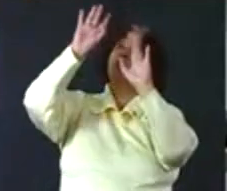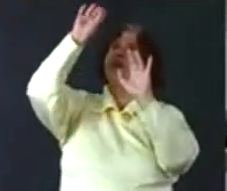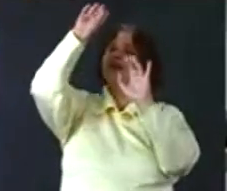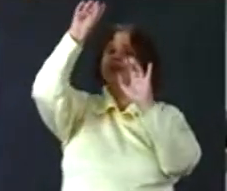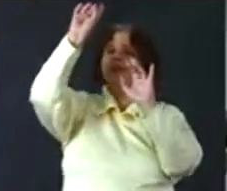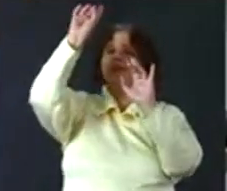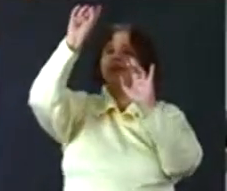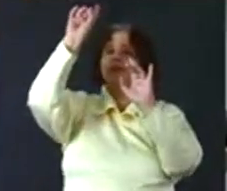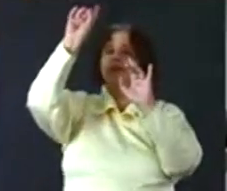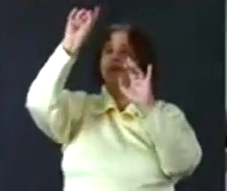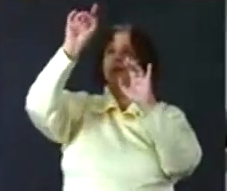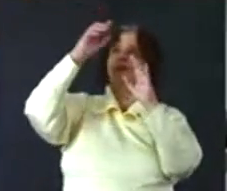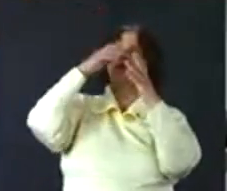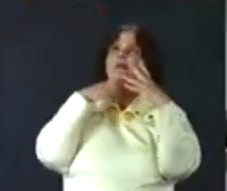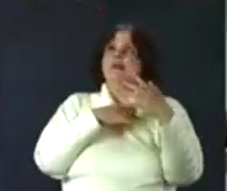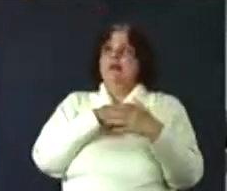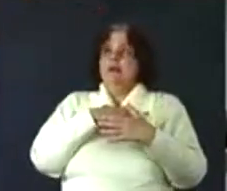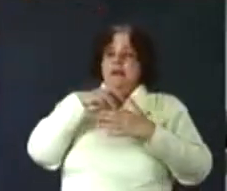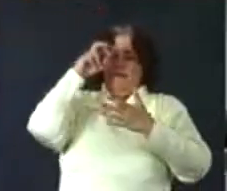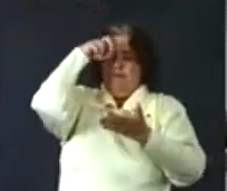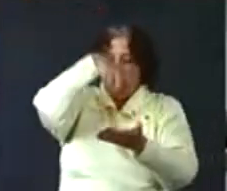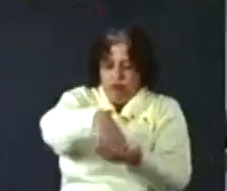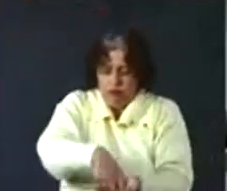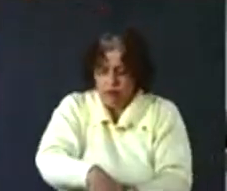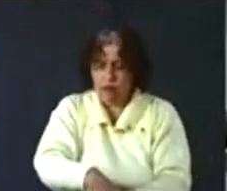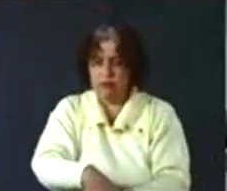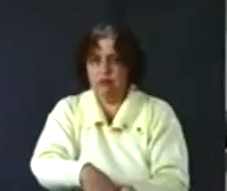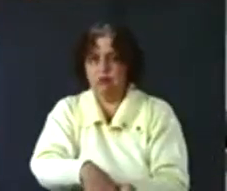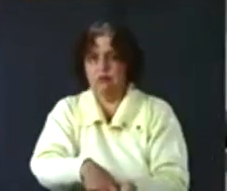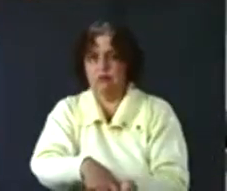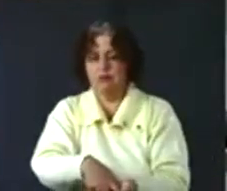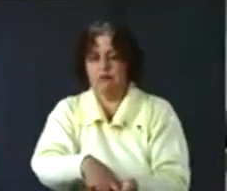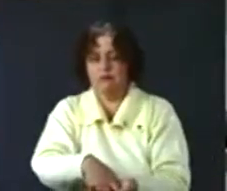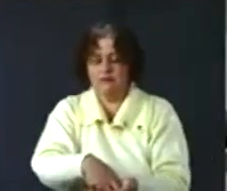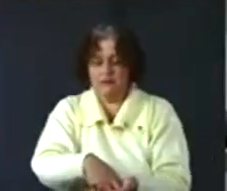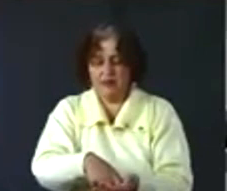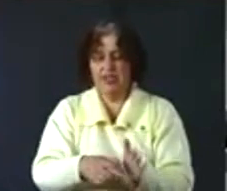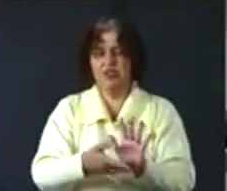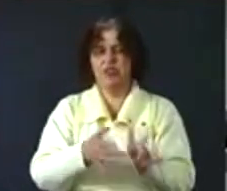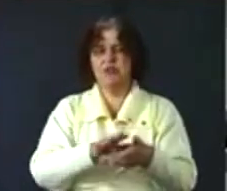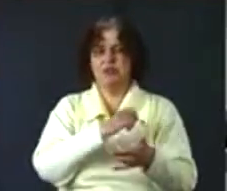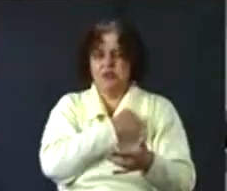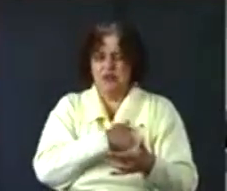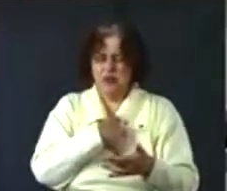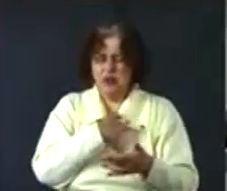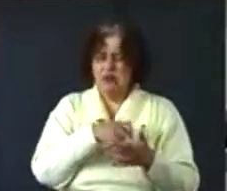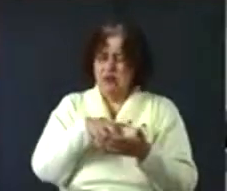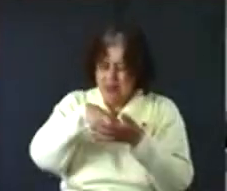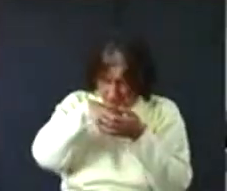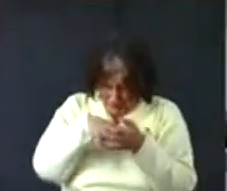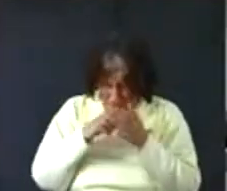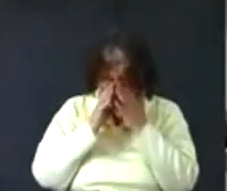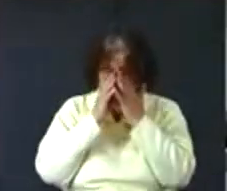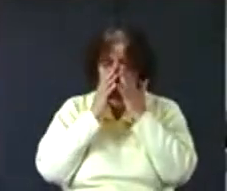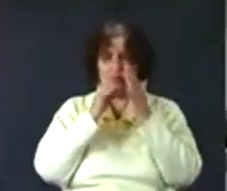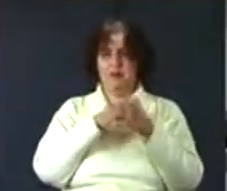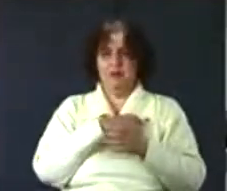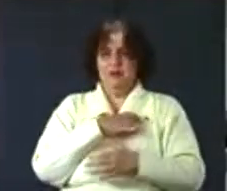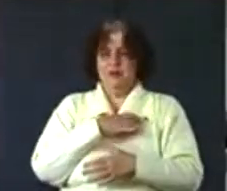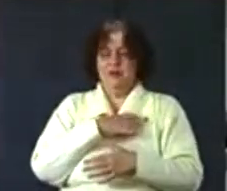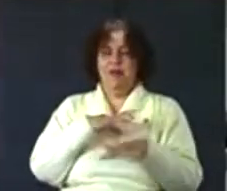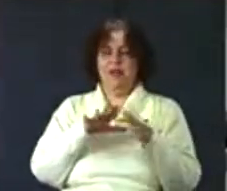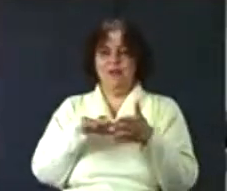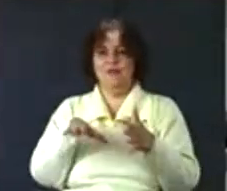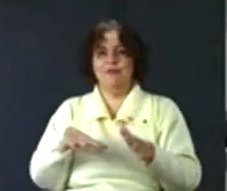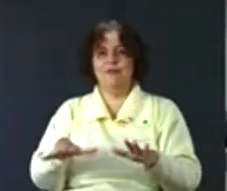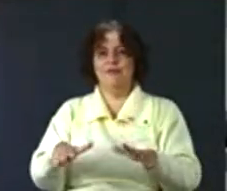nosso Senhor Jesus, exaltado aqui. E ele diz então que é o primeiro e o último, querendo afirmar para nós, porque o profeta